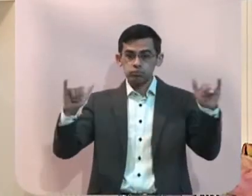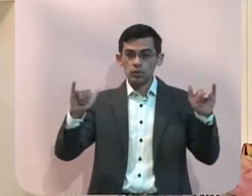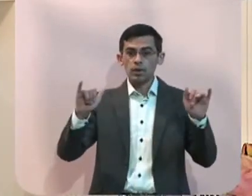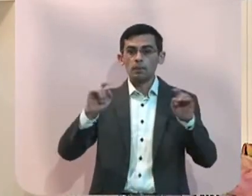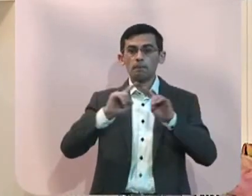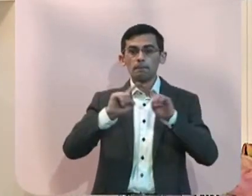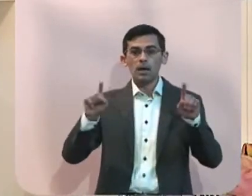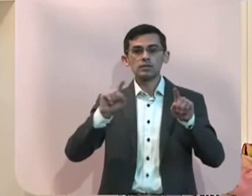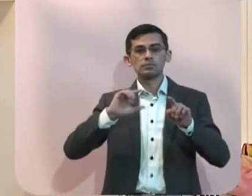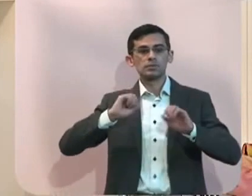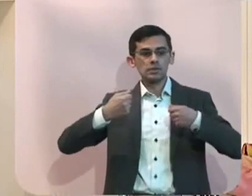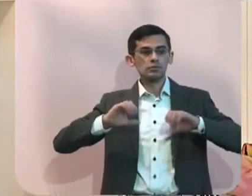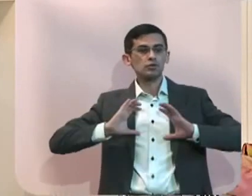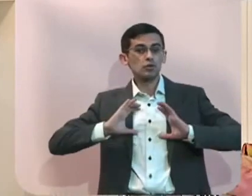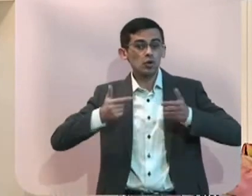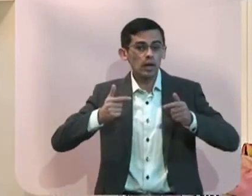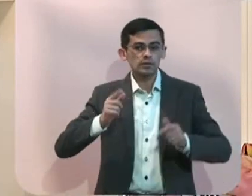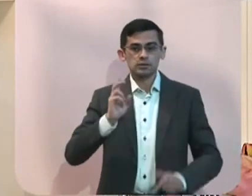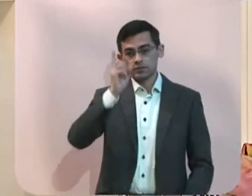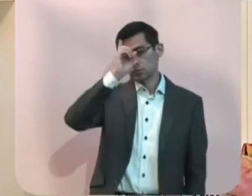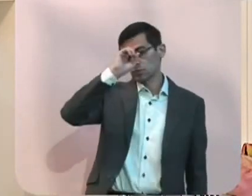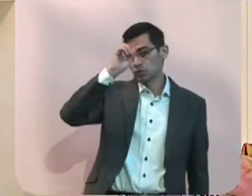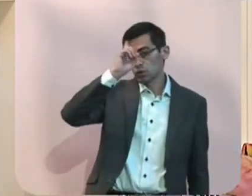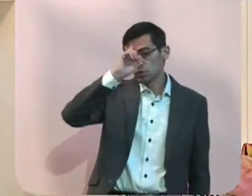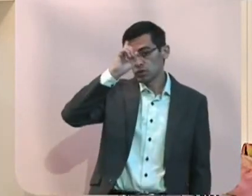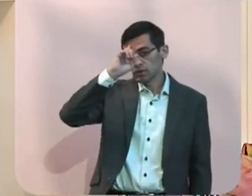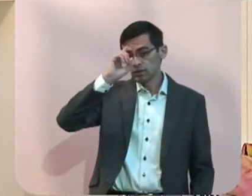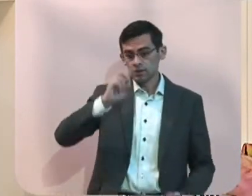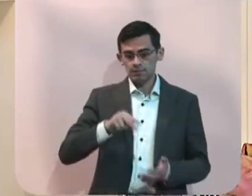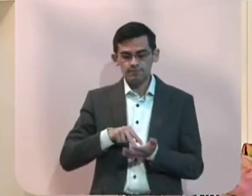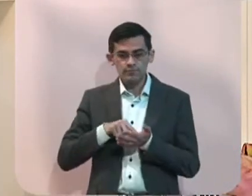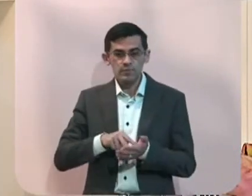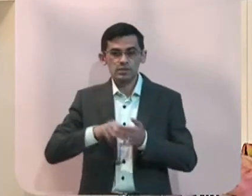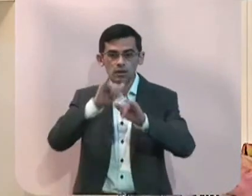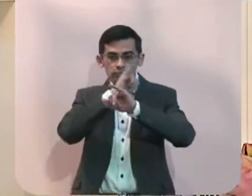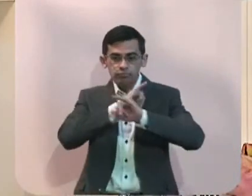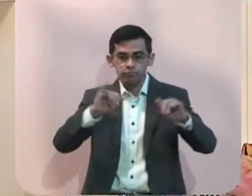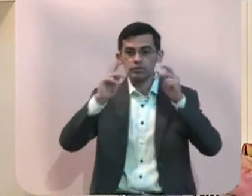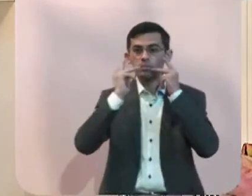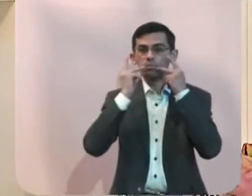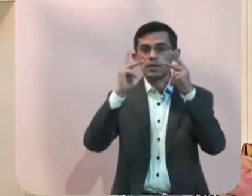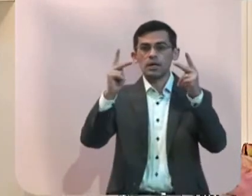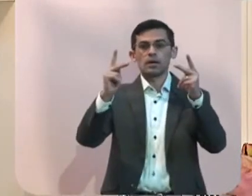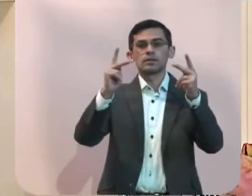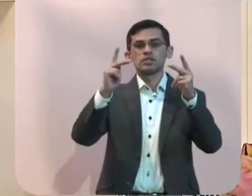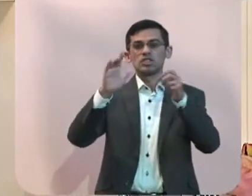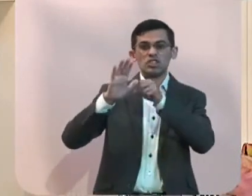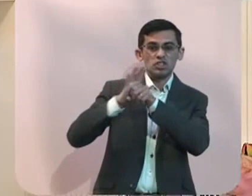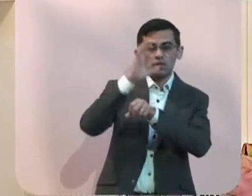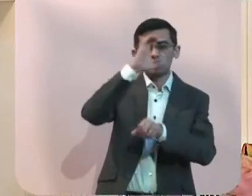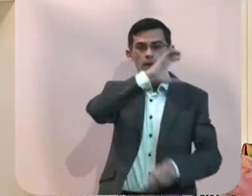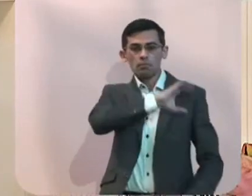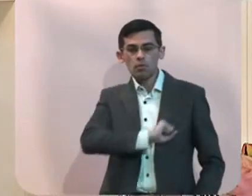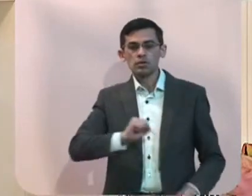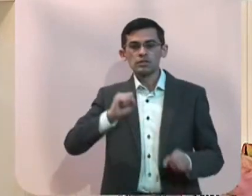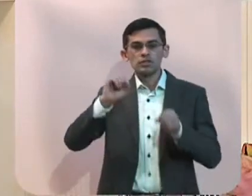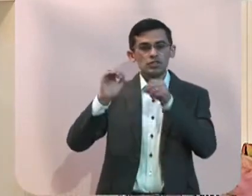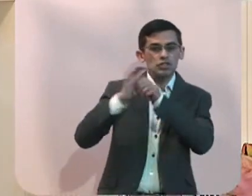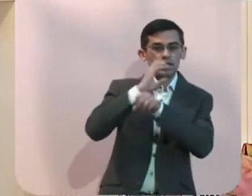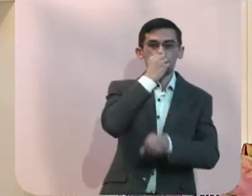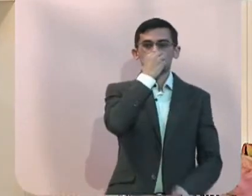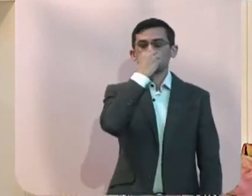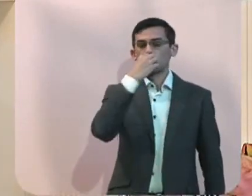de gente corajosa, que tenha intrepidez para falar do Evangelho, cheio de amor, cheio de